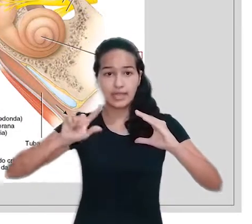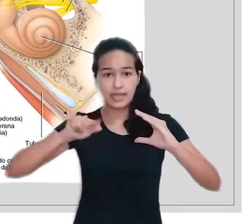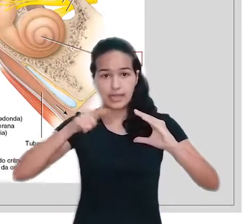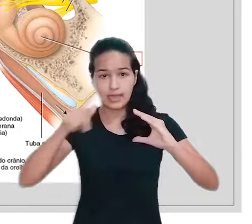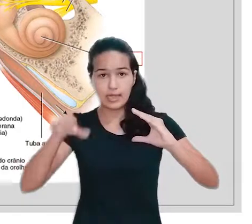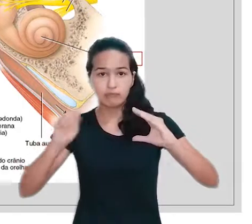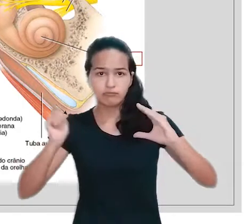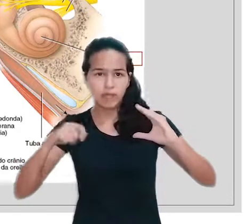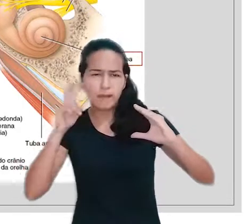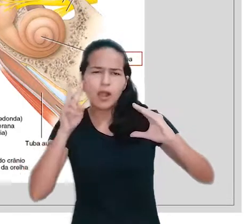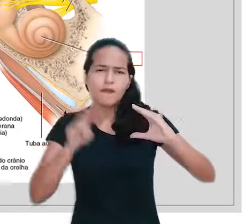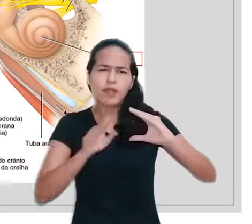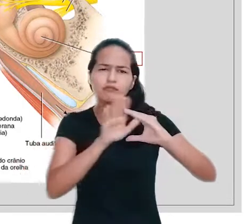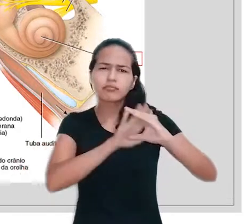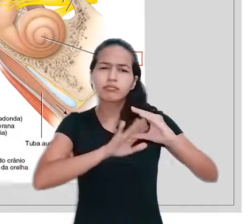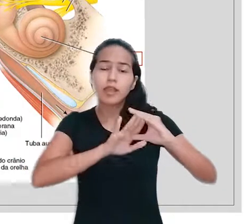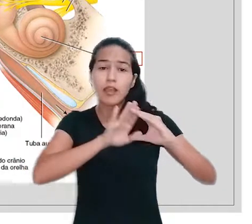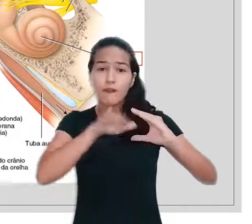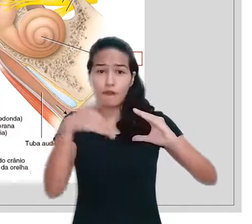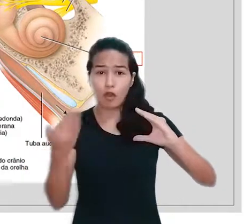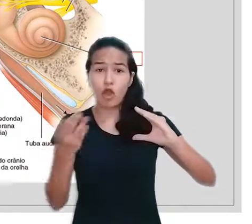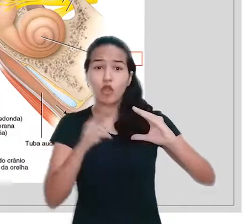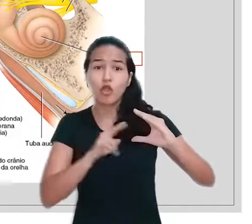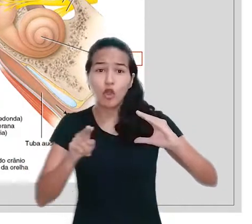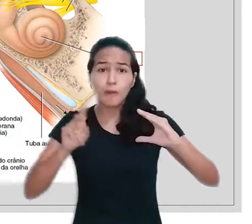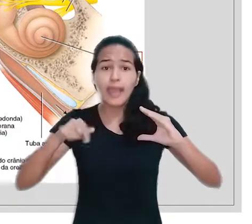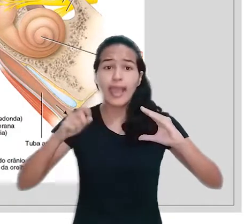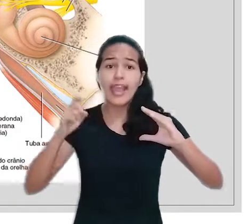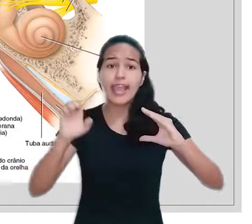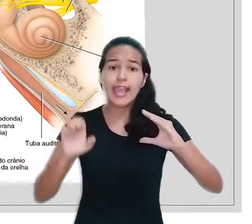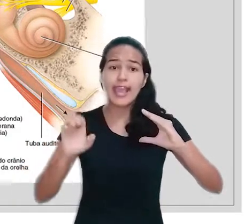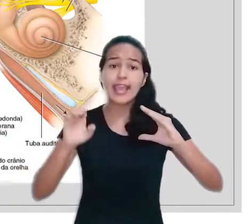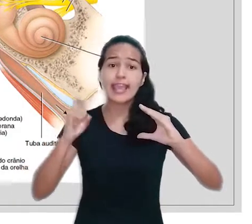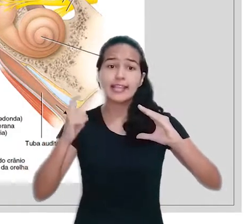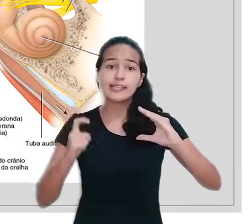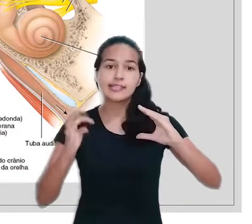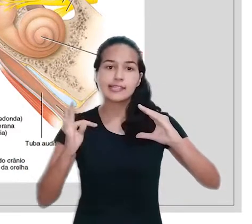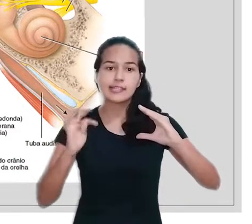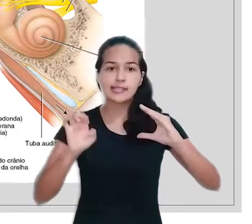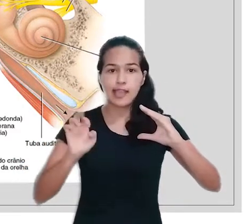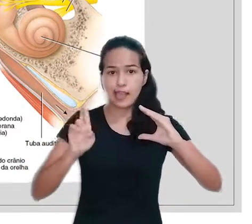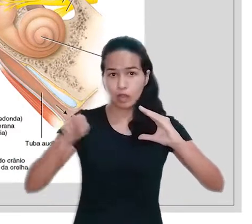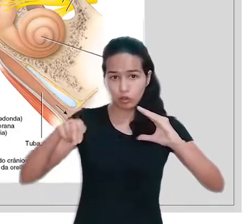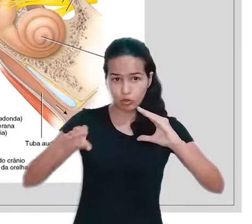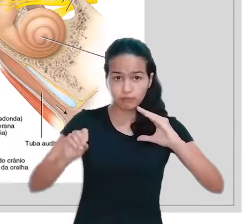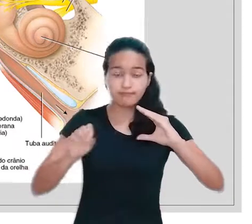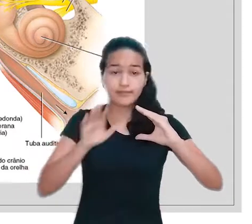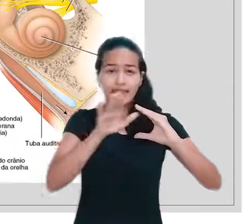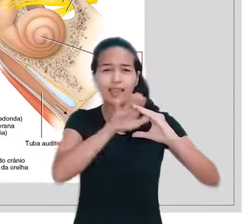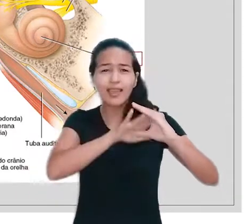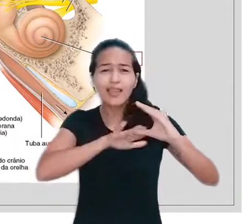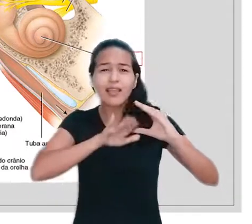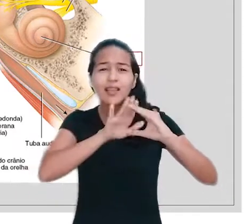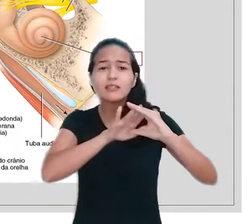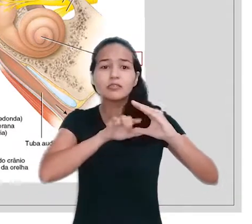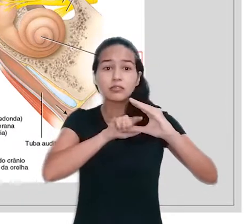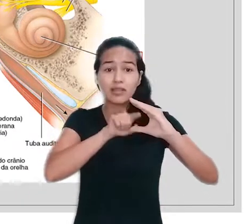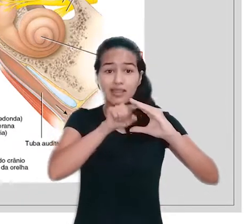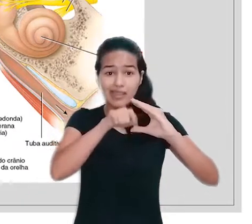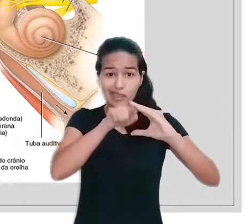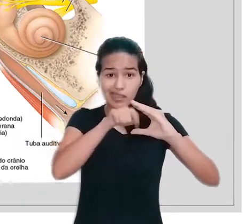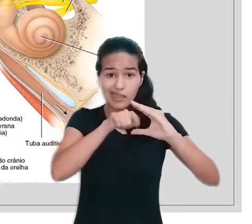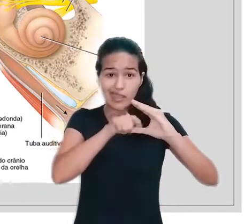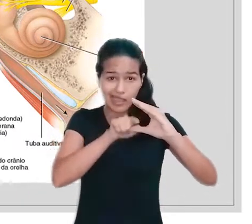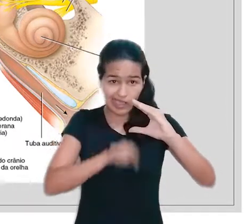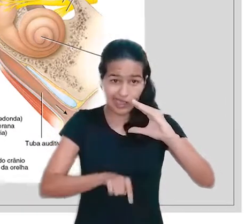nós normalmente conseguimos visualizar. Ele dá acesso a um canal, que é chamado de meato acústico externo, e